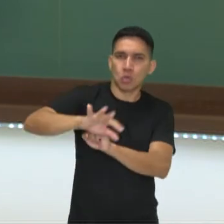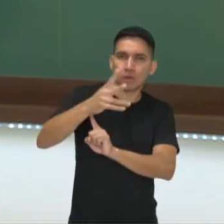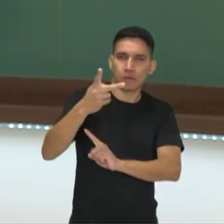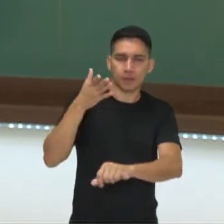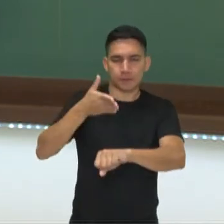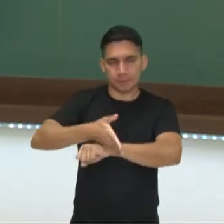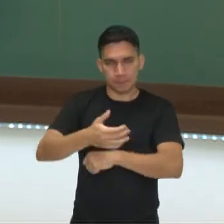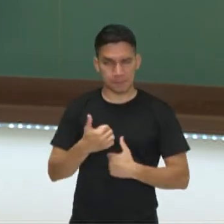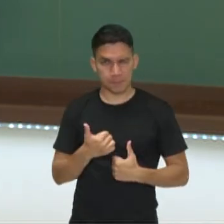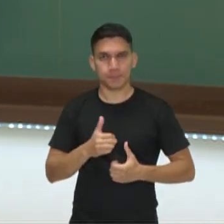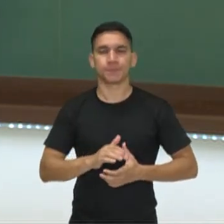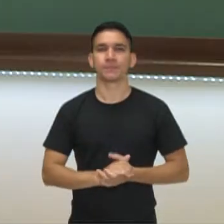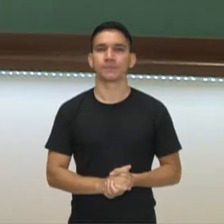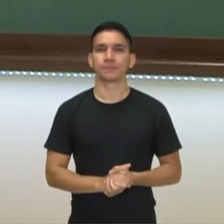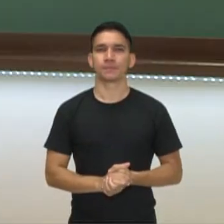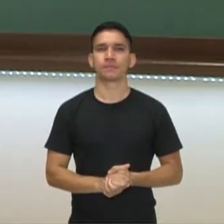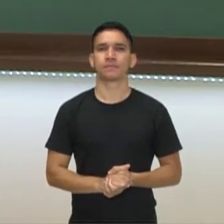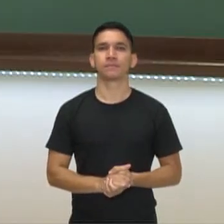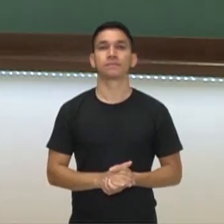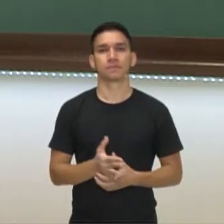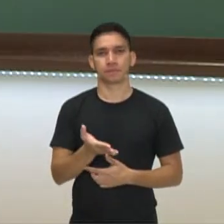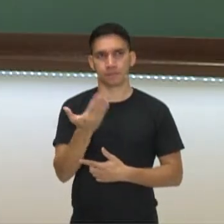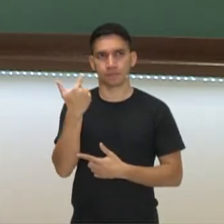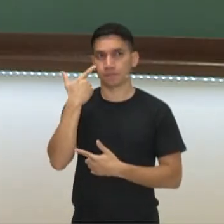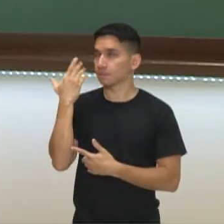pertencem. Bacana? Vamos lá?